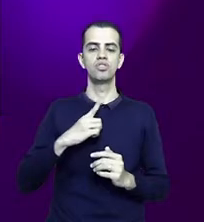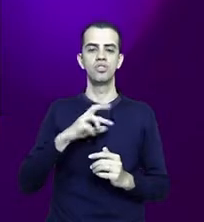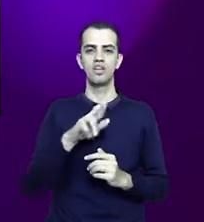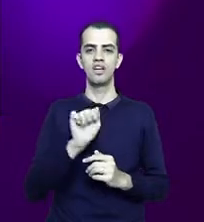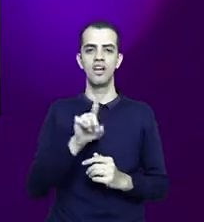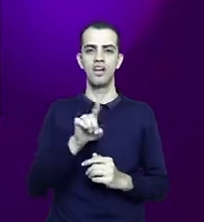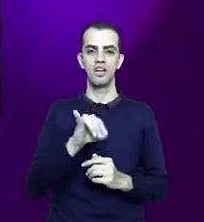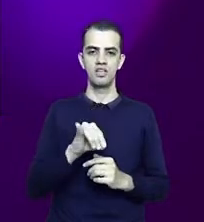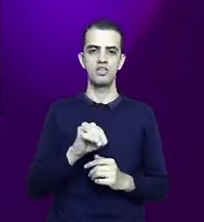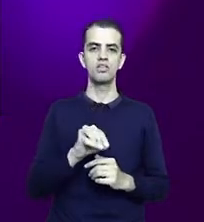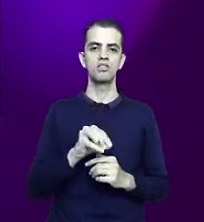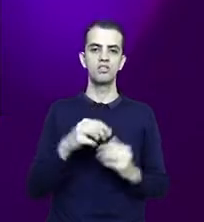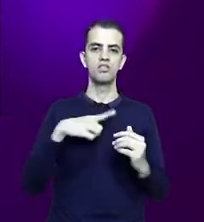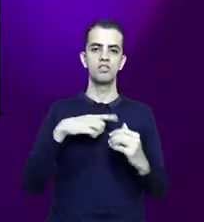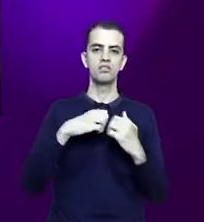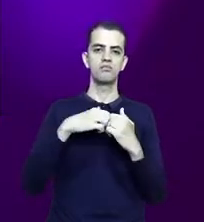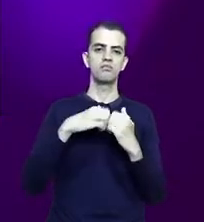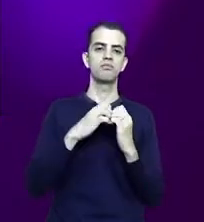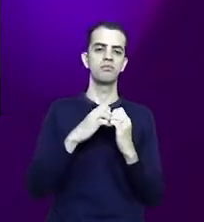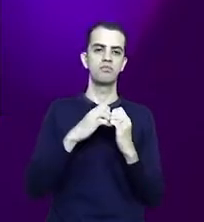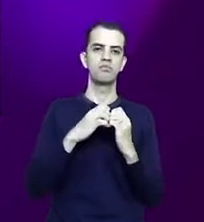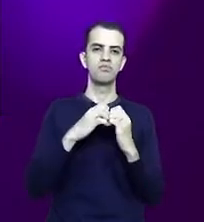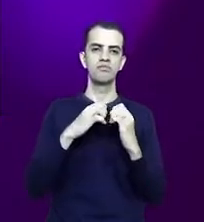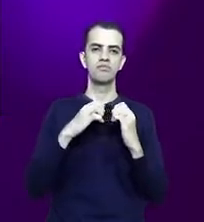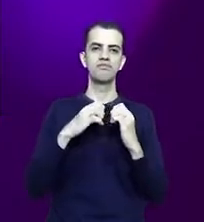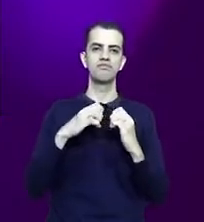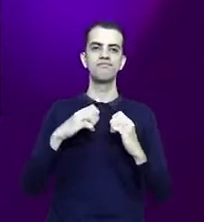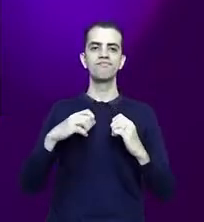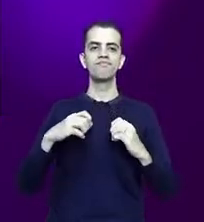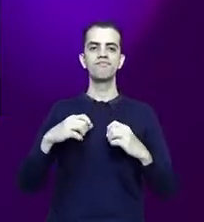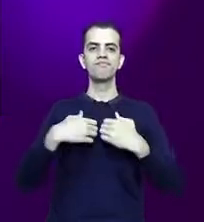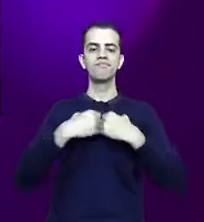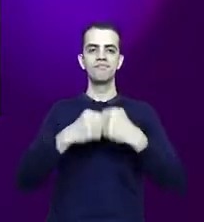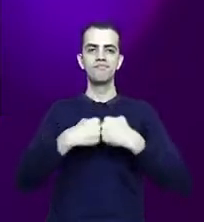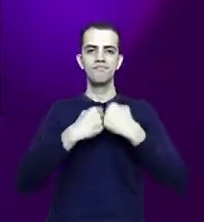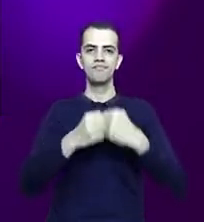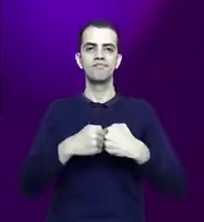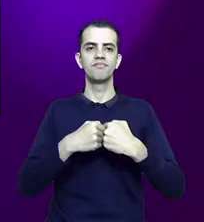uma abertura de espaço dorsal e uma incongruência articular.